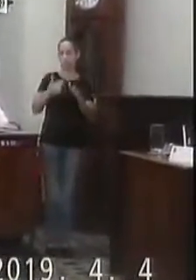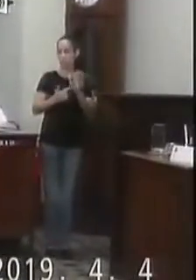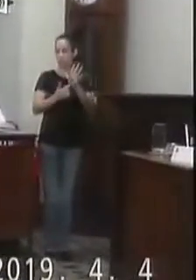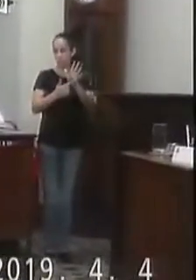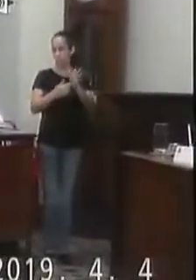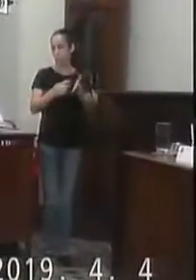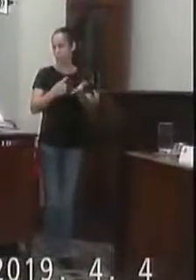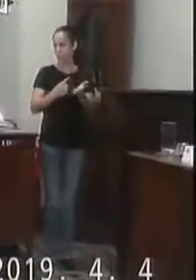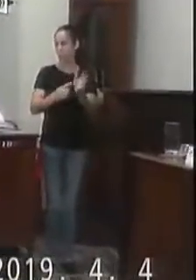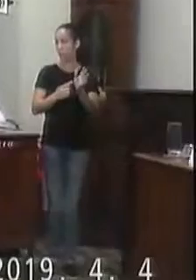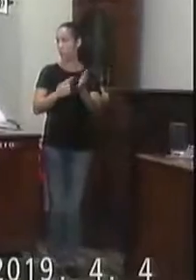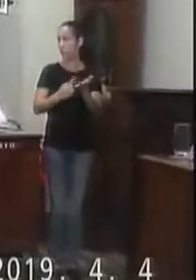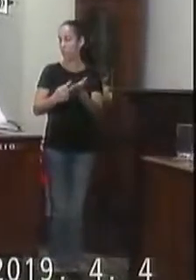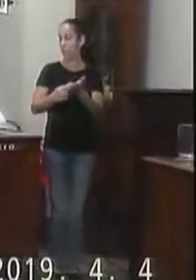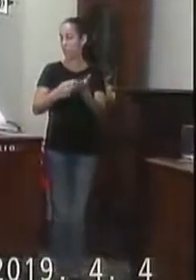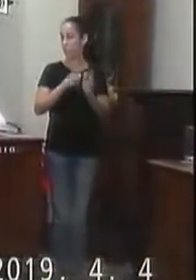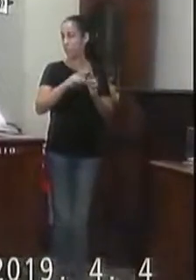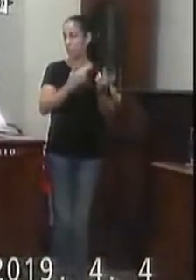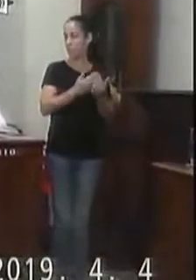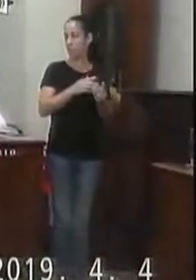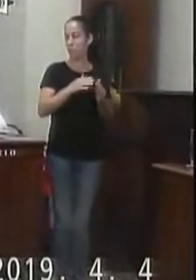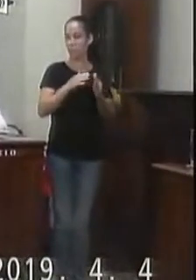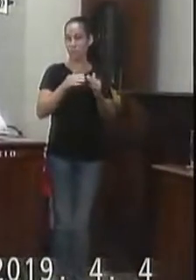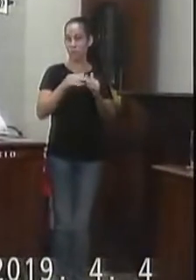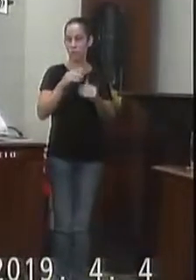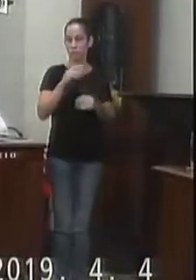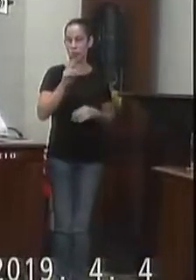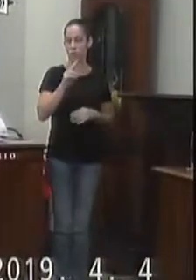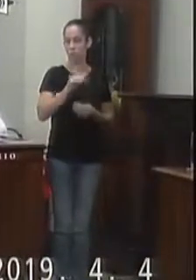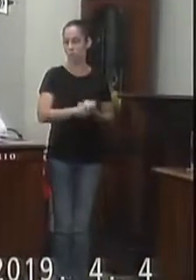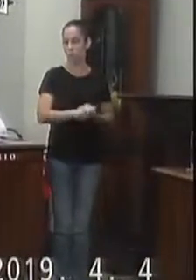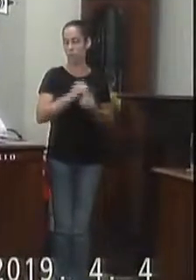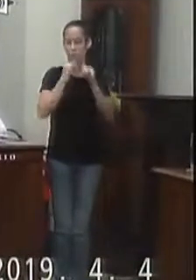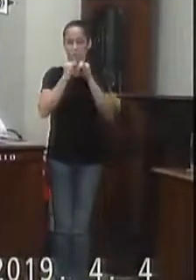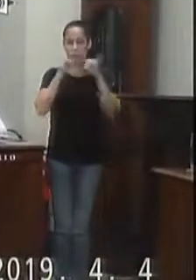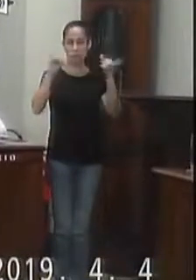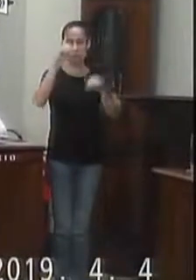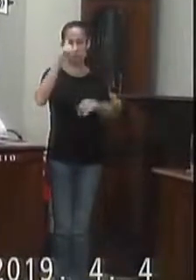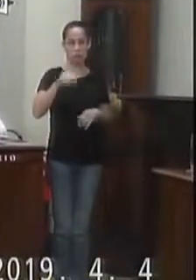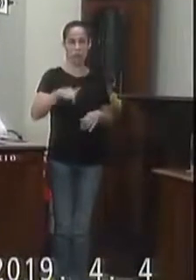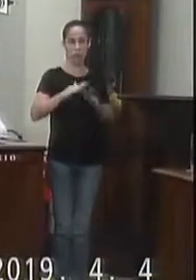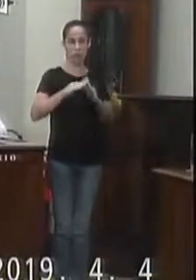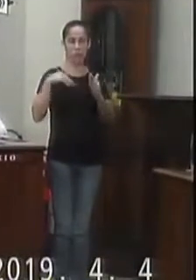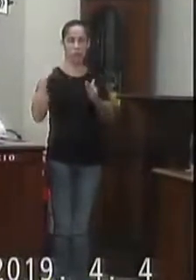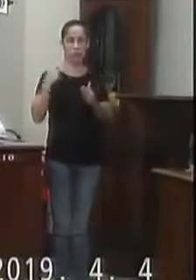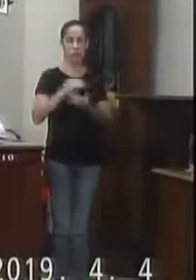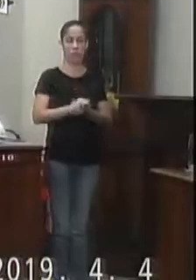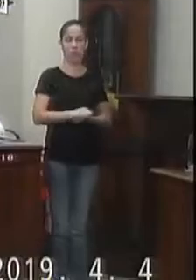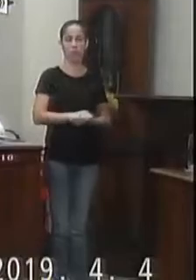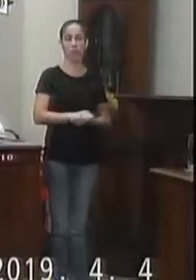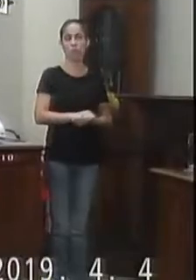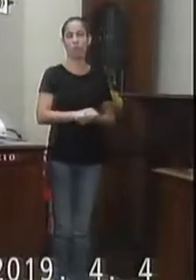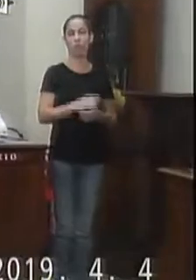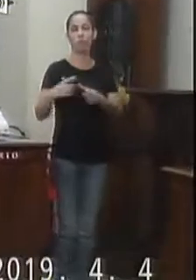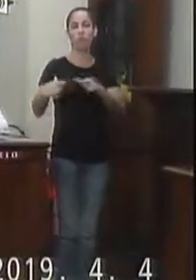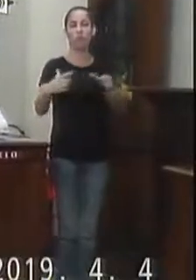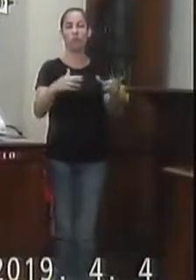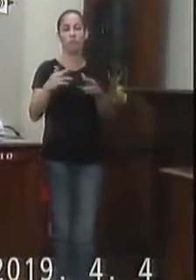de reuniões. Solicito os nobres edis informar a direção desta casa, o expediente, o